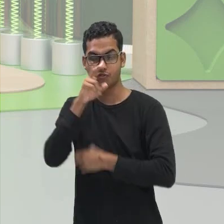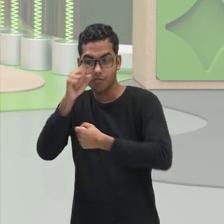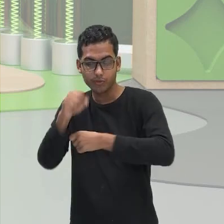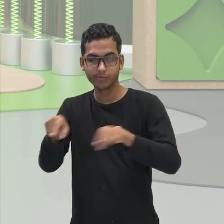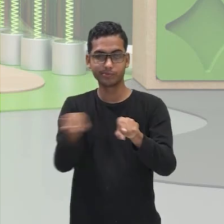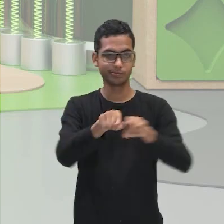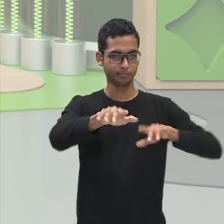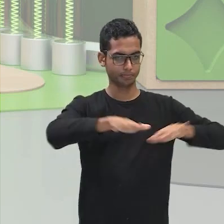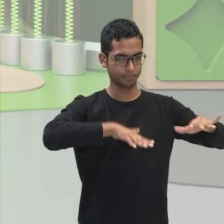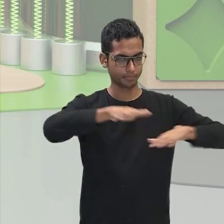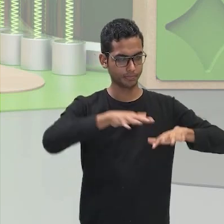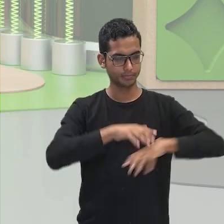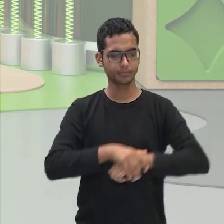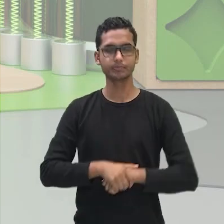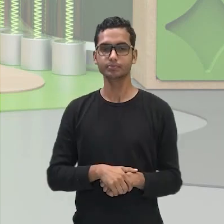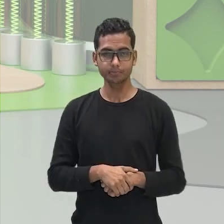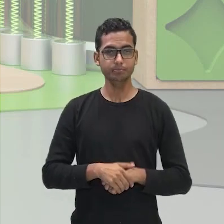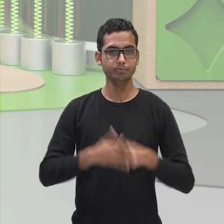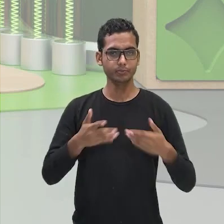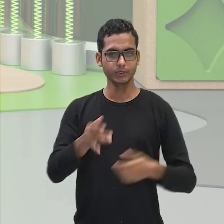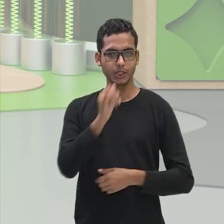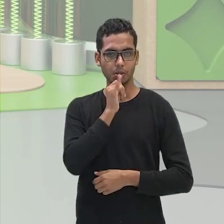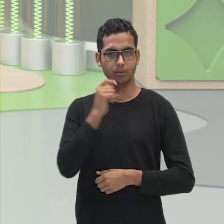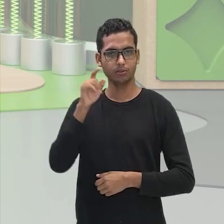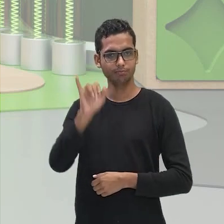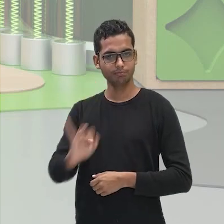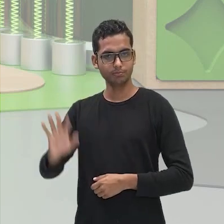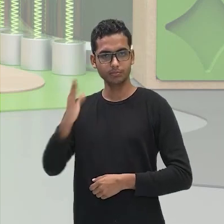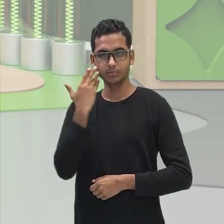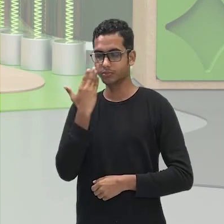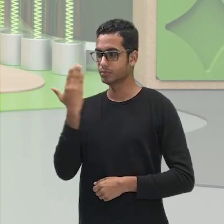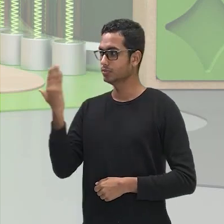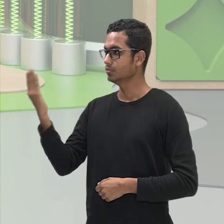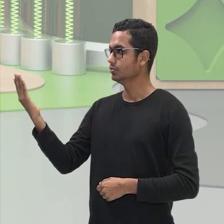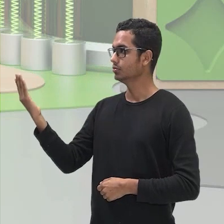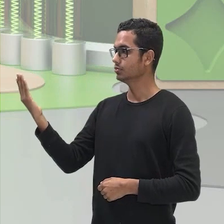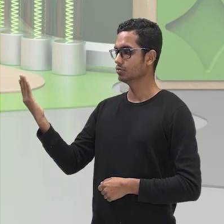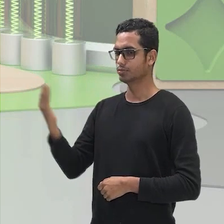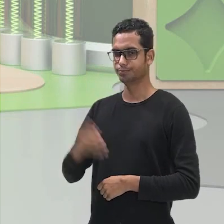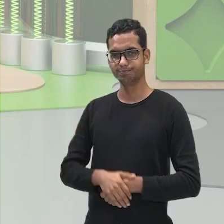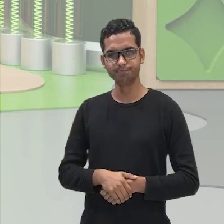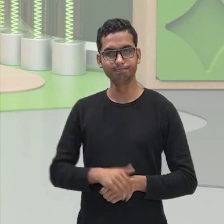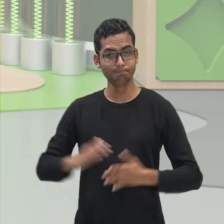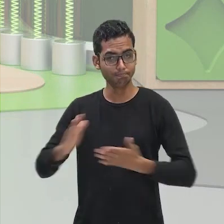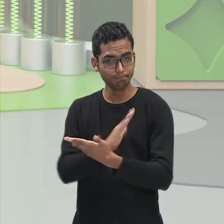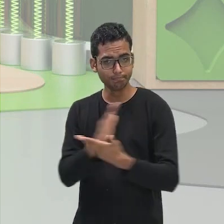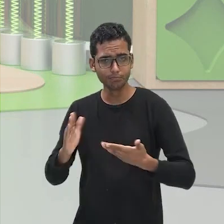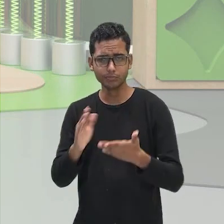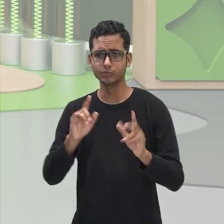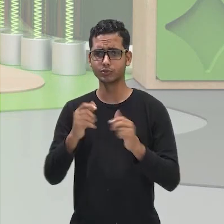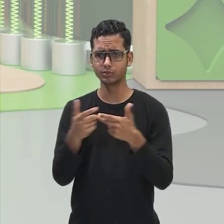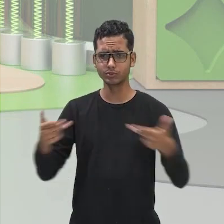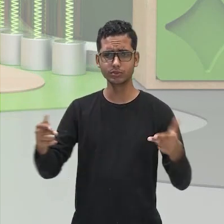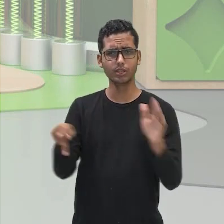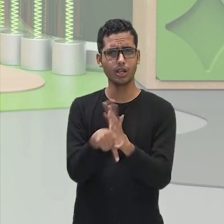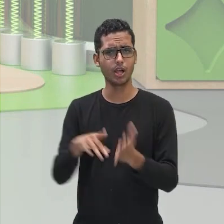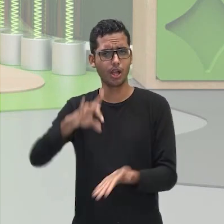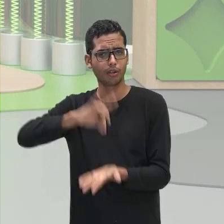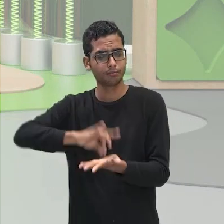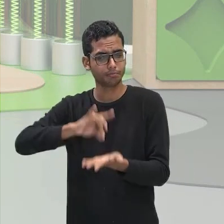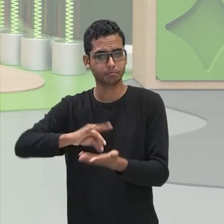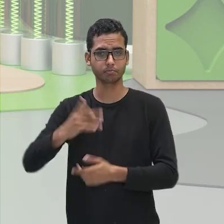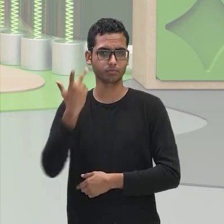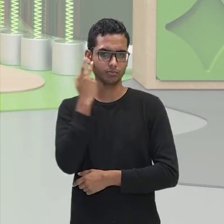situações aí como a gente pode relembrar nessas imagens, você pode acompanhar aí comigo, algumas situações bem comuns onde a gente pode perceber